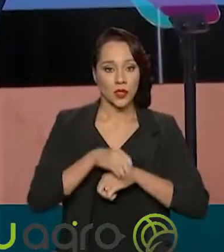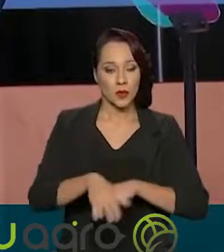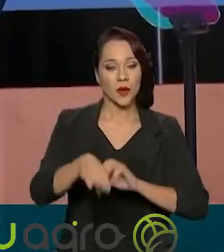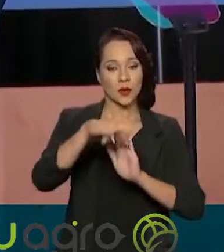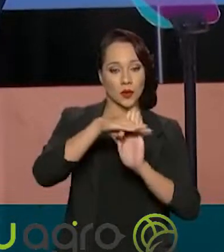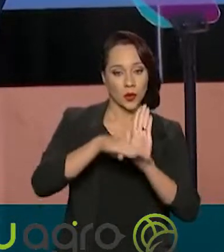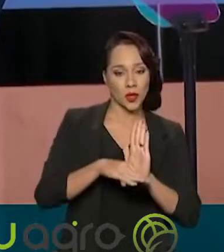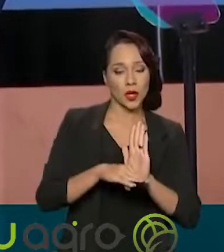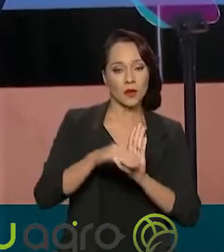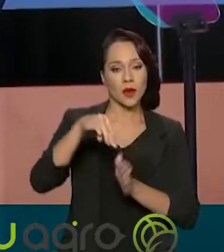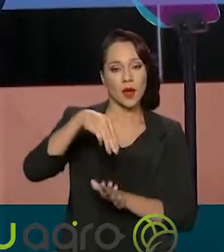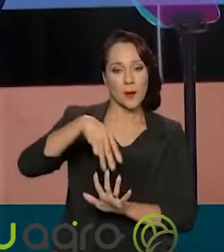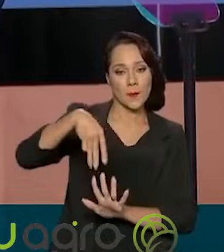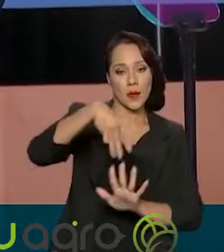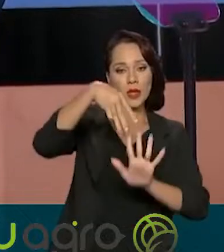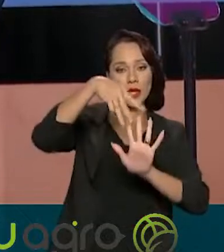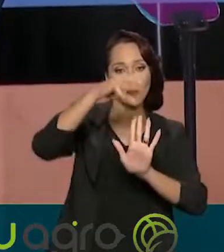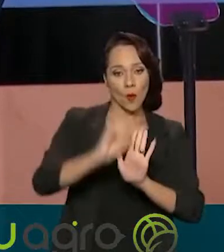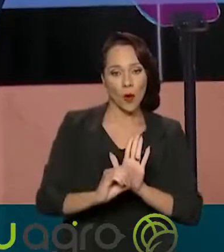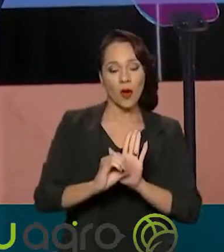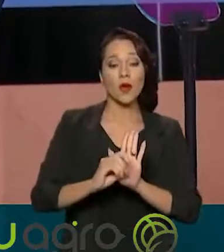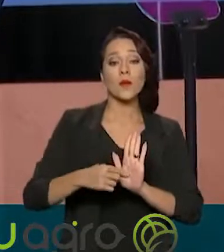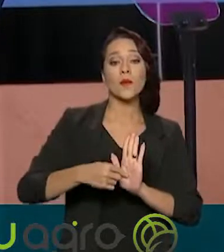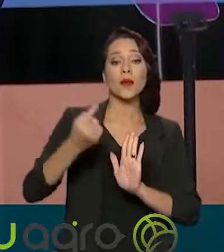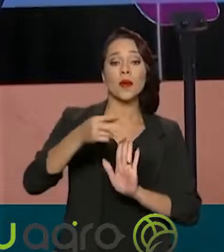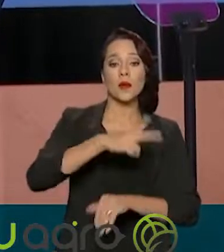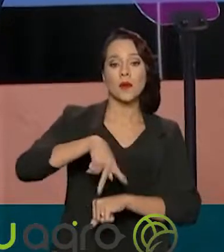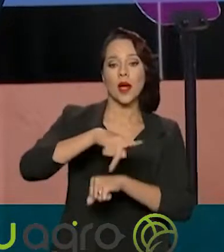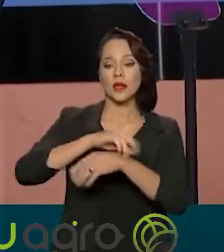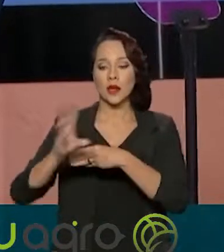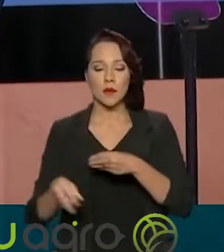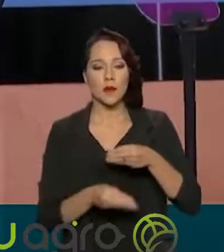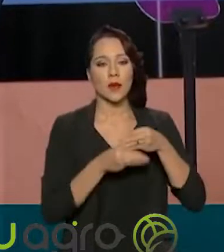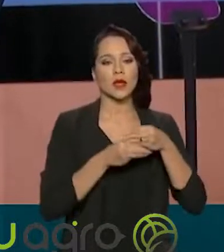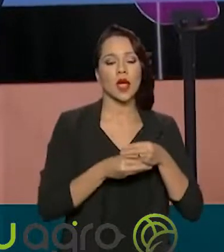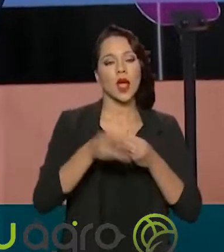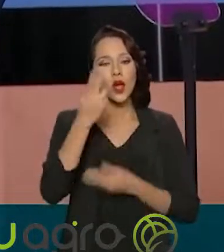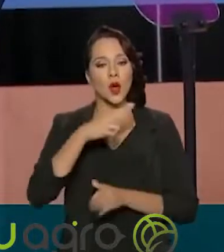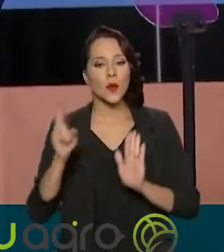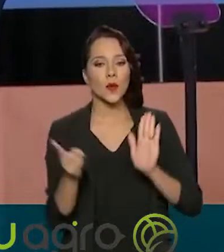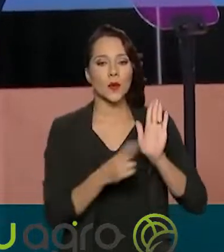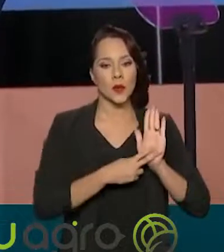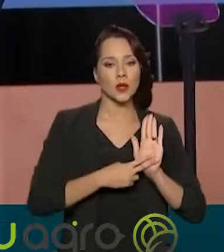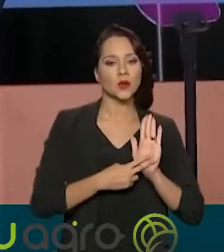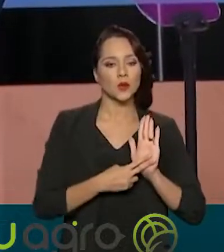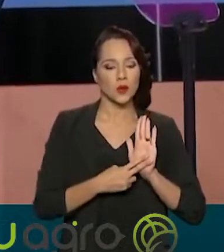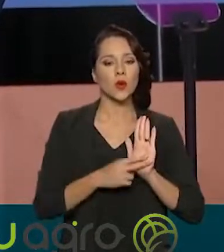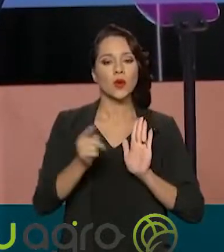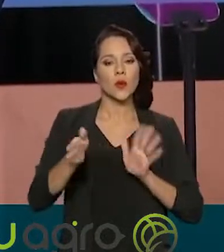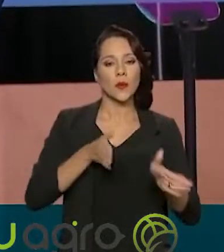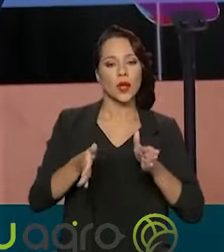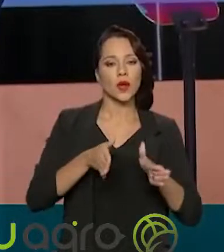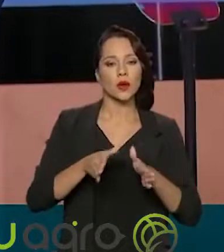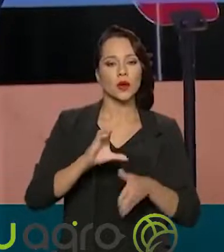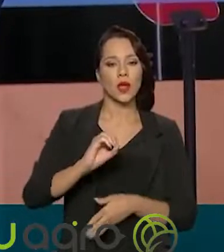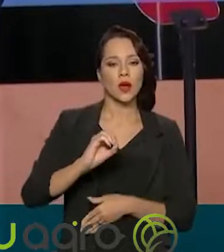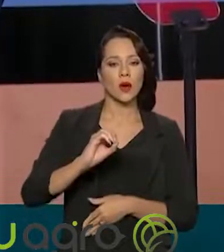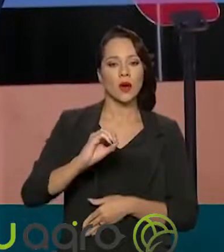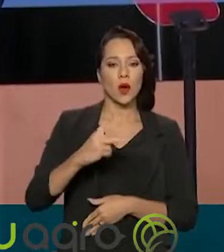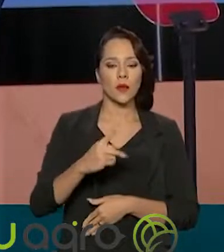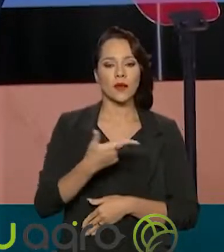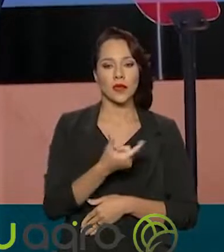programa Metano Zero, fomos o primeiro país a implementar compromissos assumidos durante a